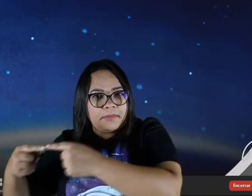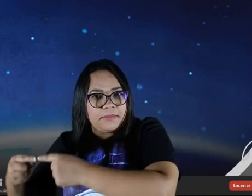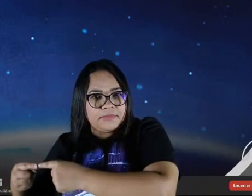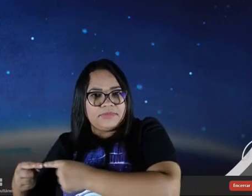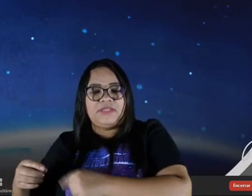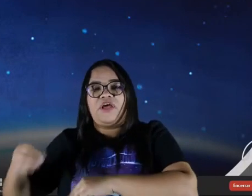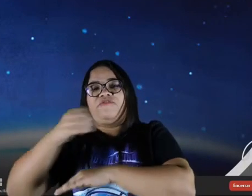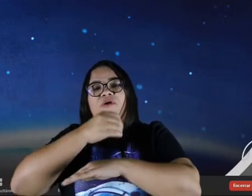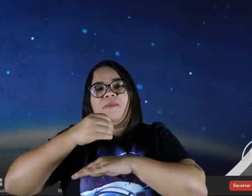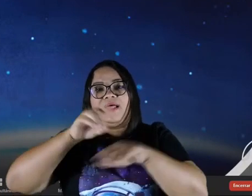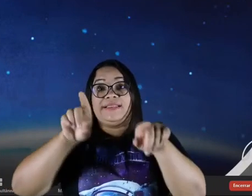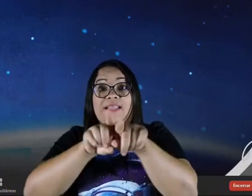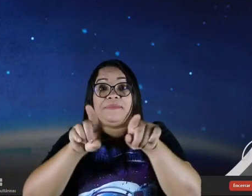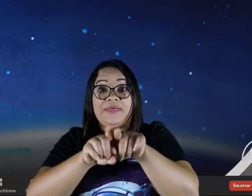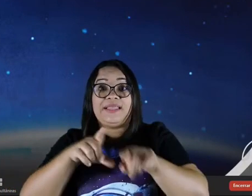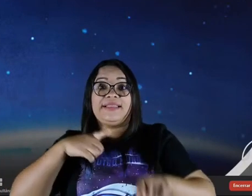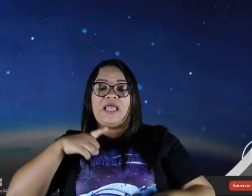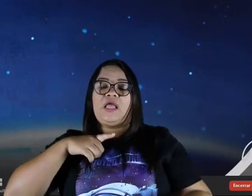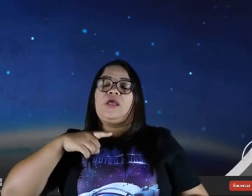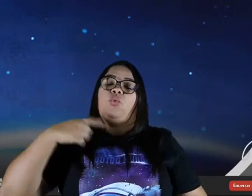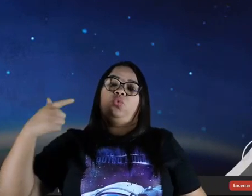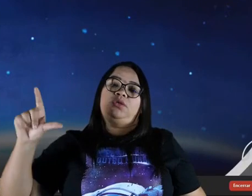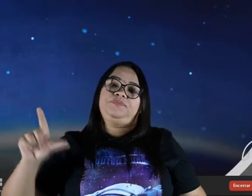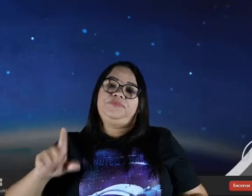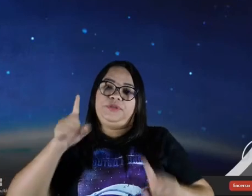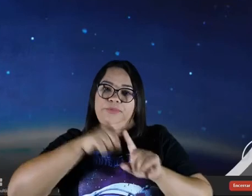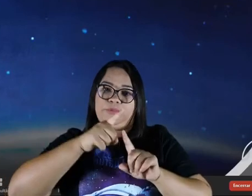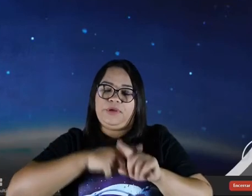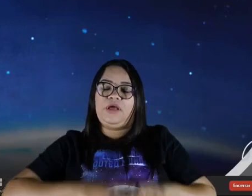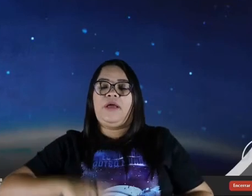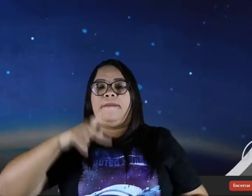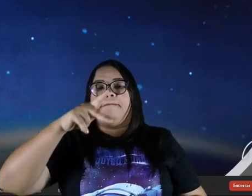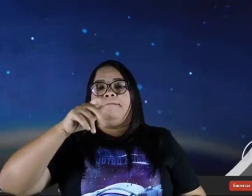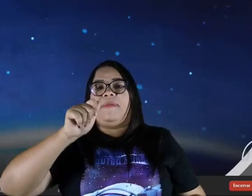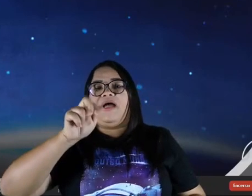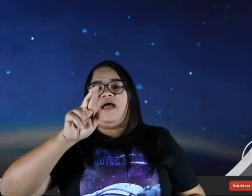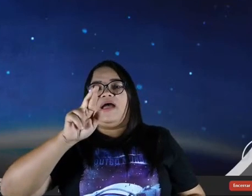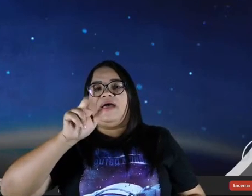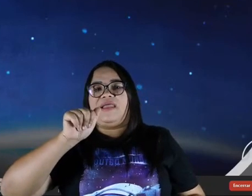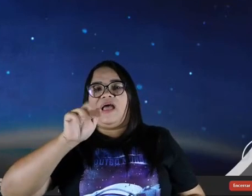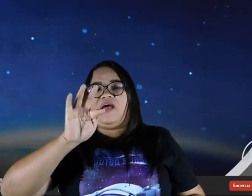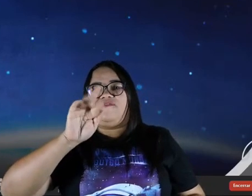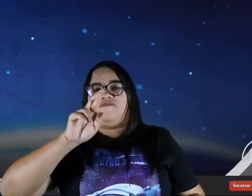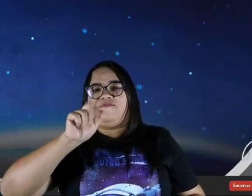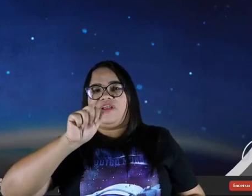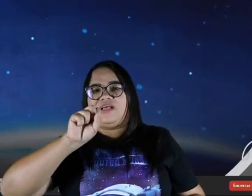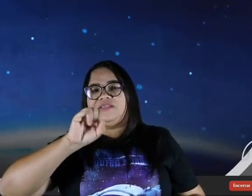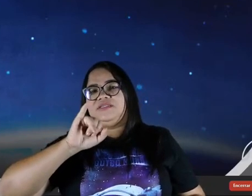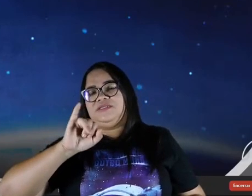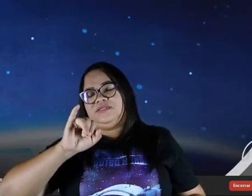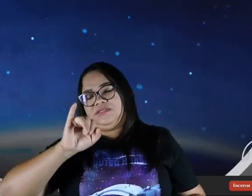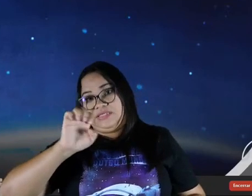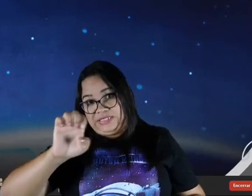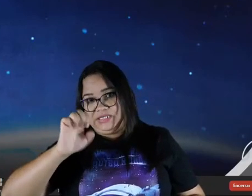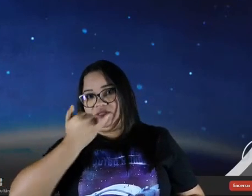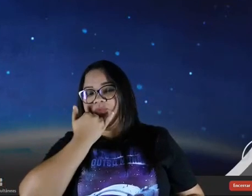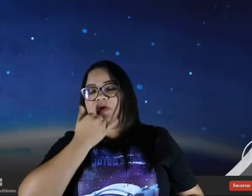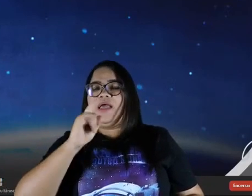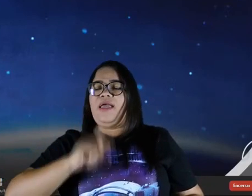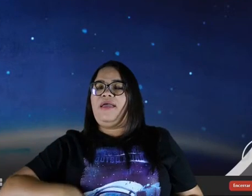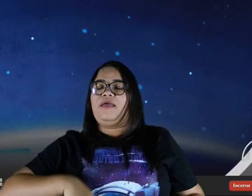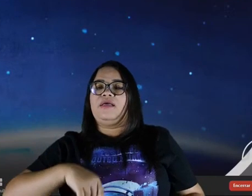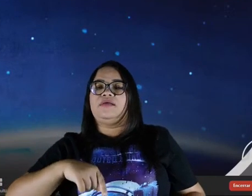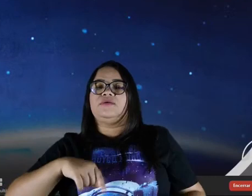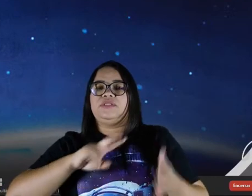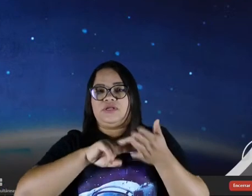as formais, mas há também a paráfrase. A paráfrase é uma tradução dinâmica mais livre, tá bom?